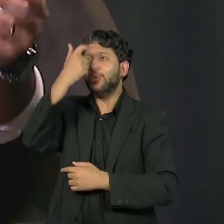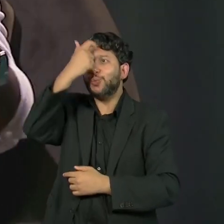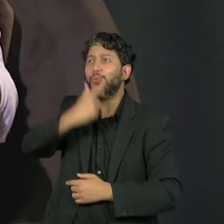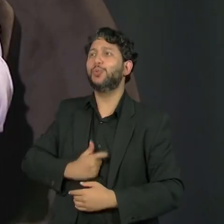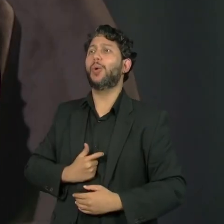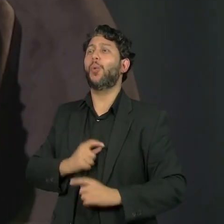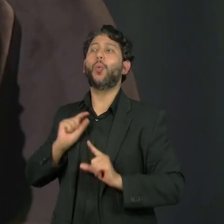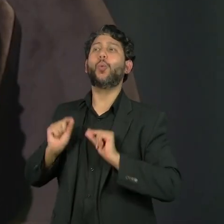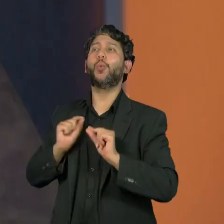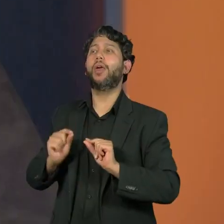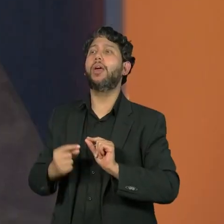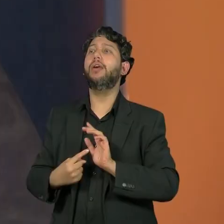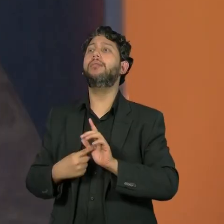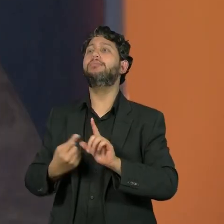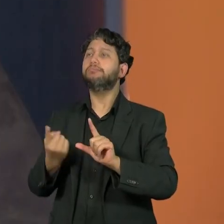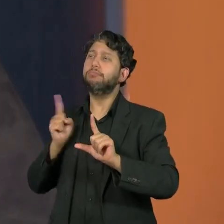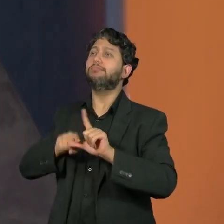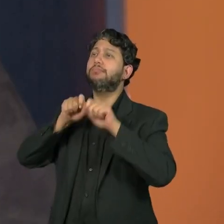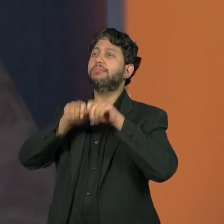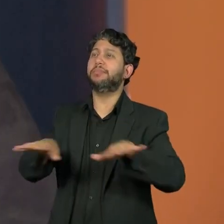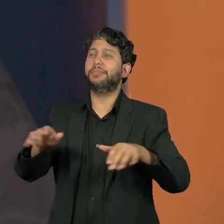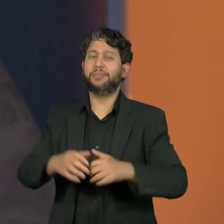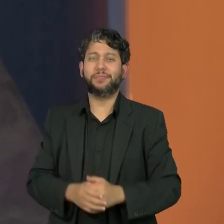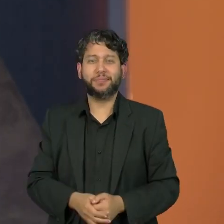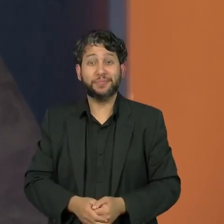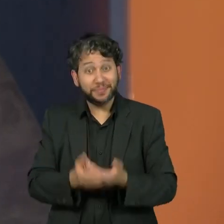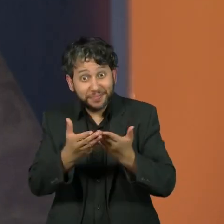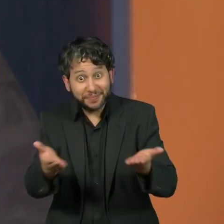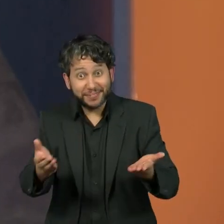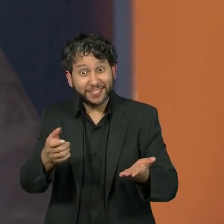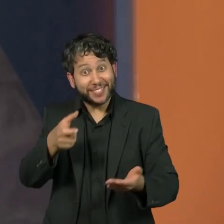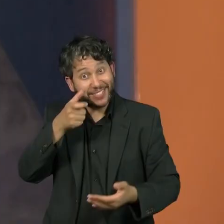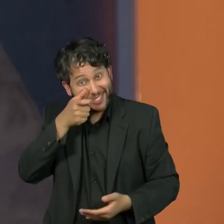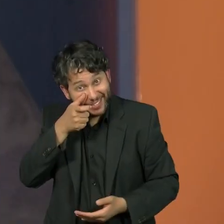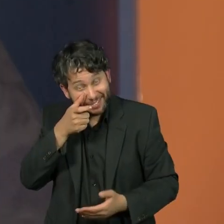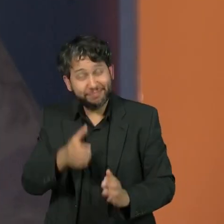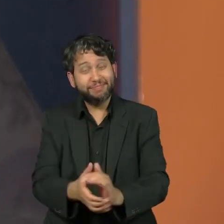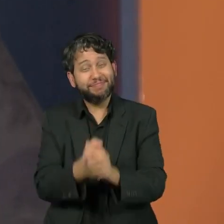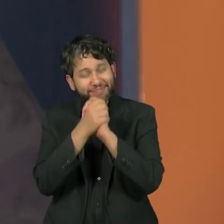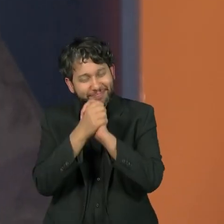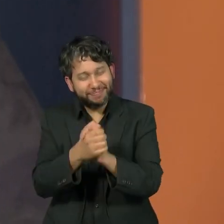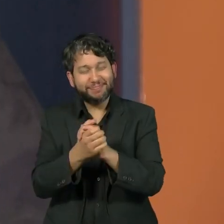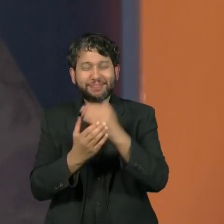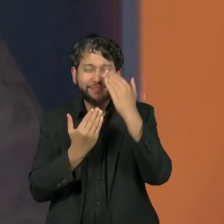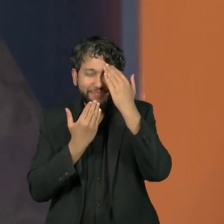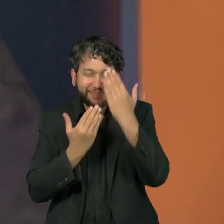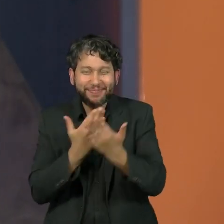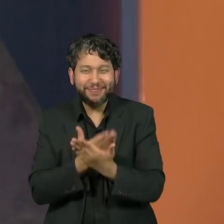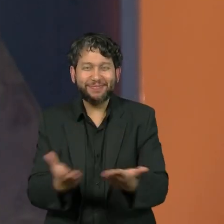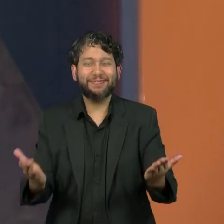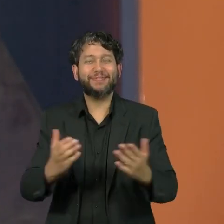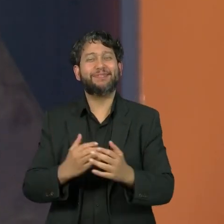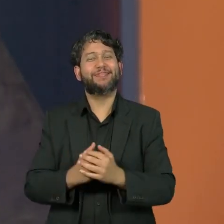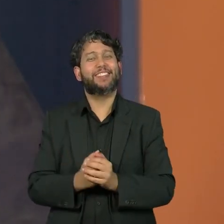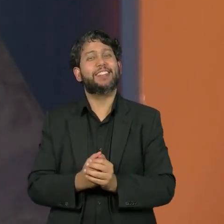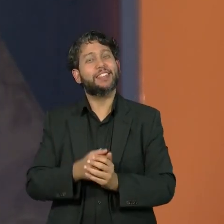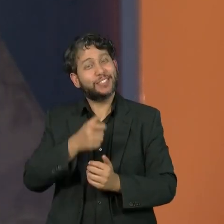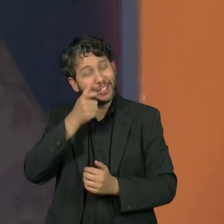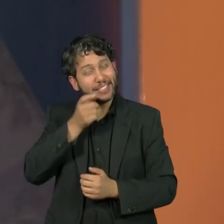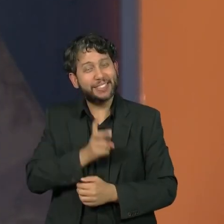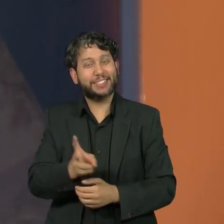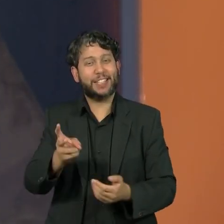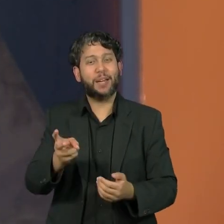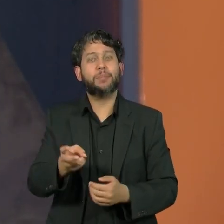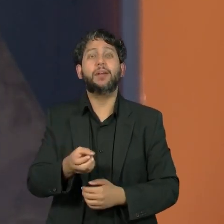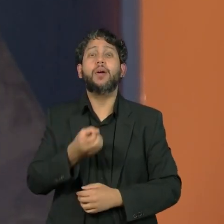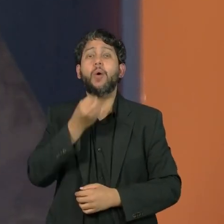para a mídia brasileira, né? E a você, caríssimo telespectador, da mesma maneira, muitíssimo obrigado pela gentileza da audiência. Tenham